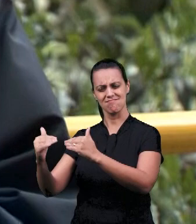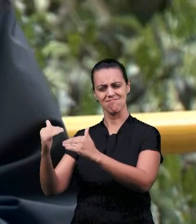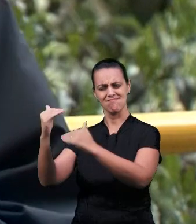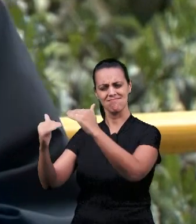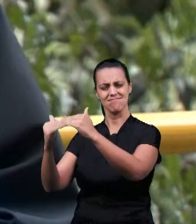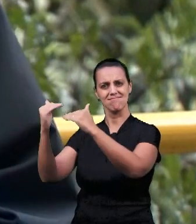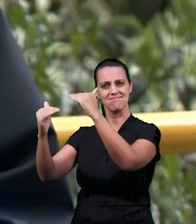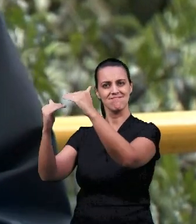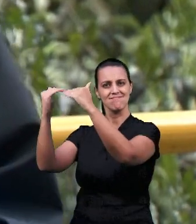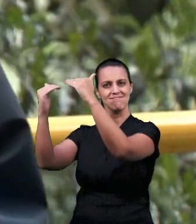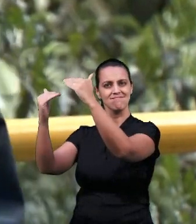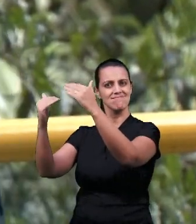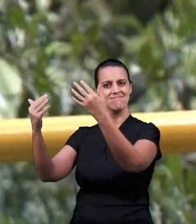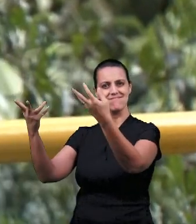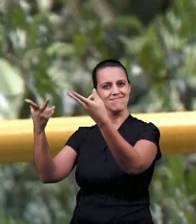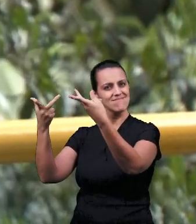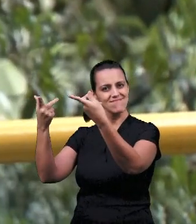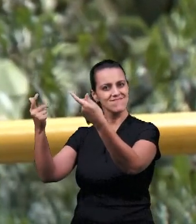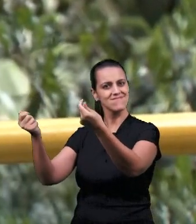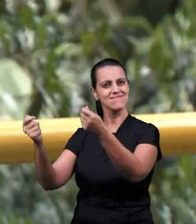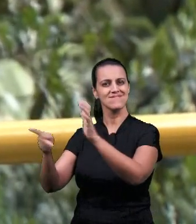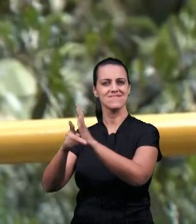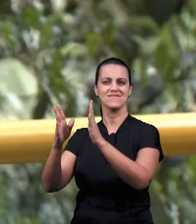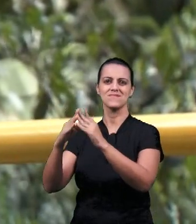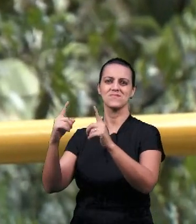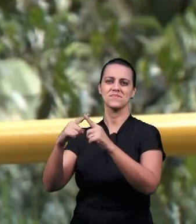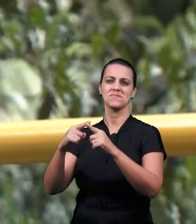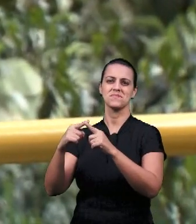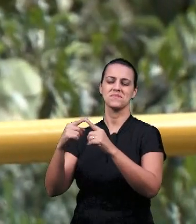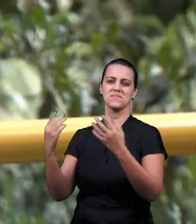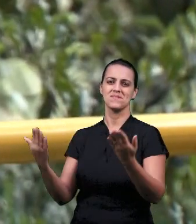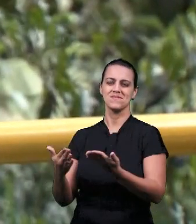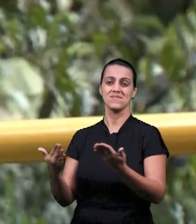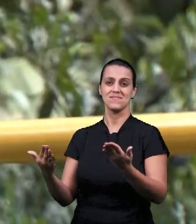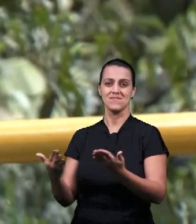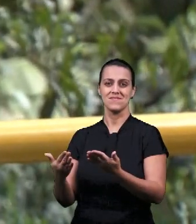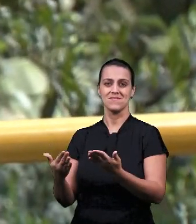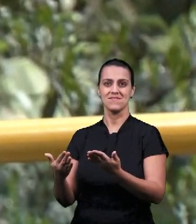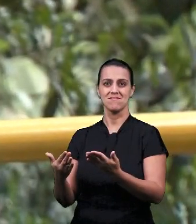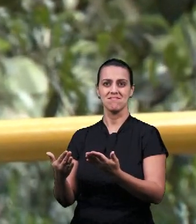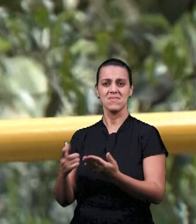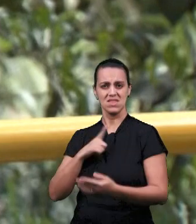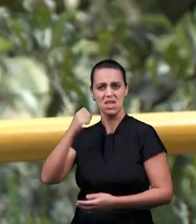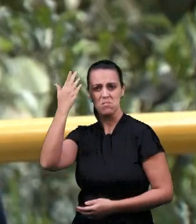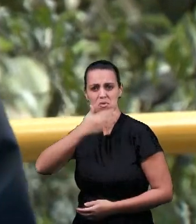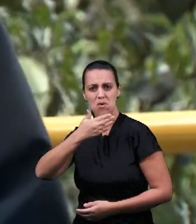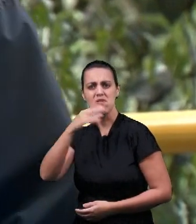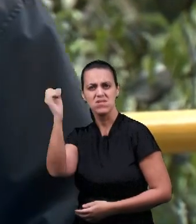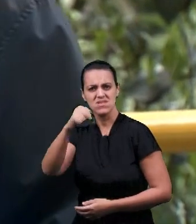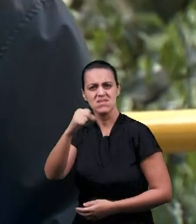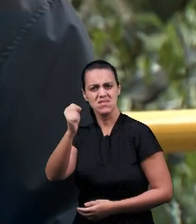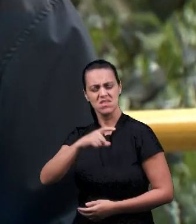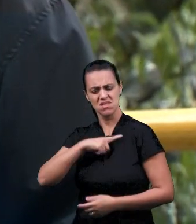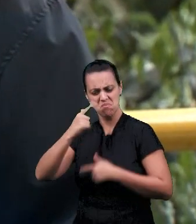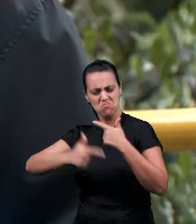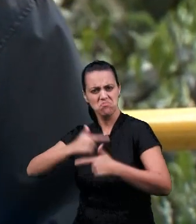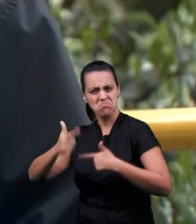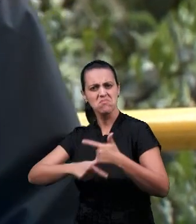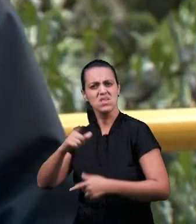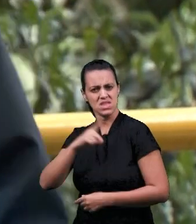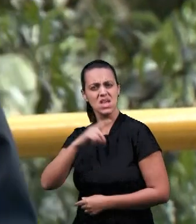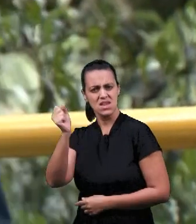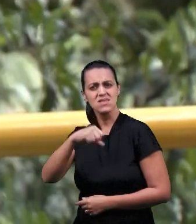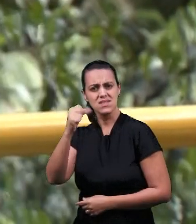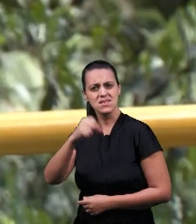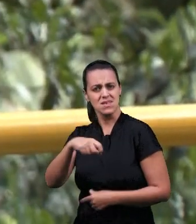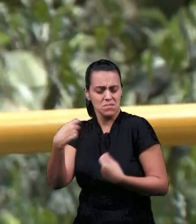crescimento extraordinário da igreja nessa hora. E as provas têm que vir, são necessárias, para saber quem vai ficar e